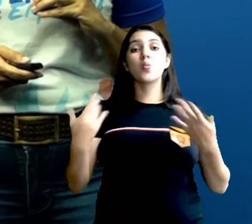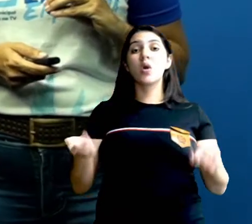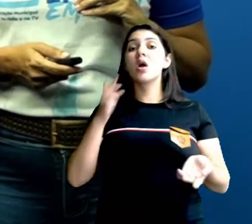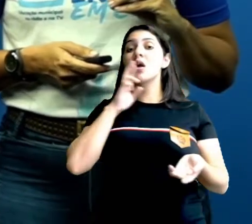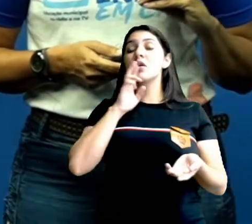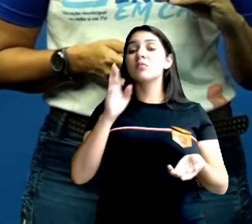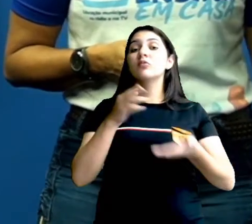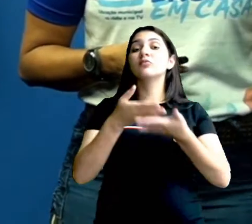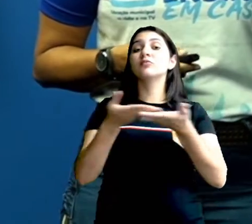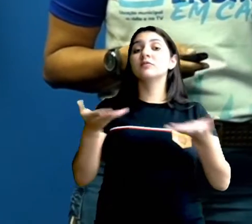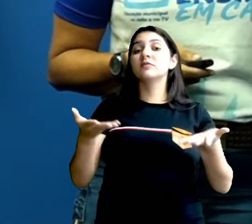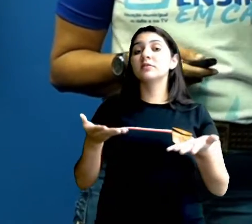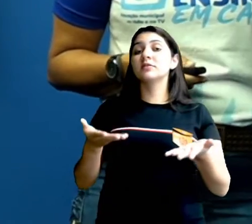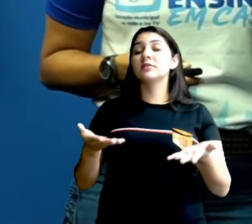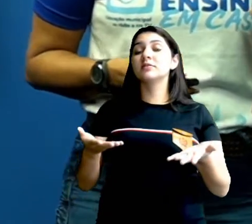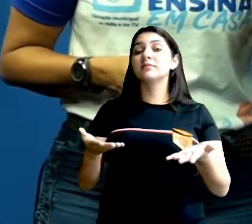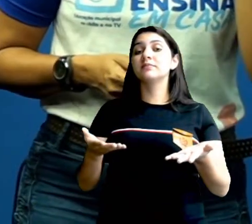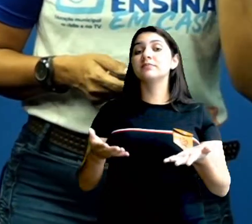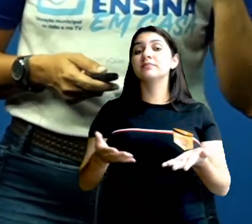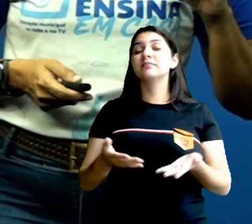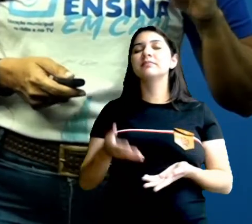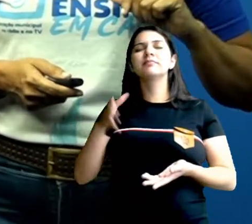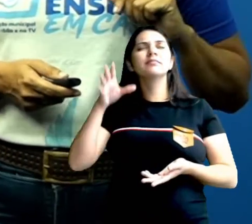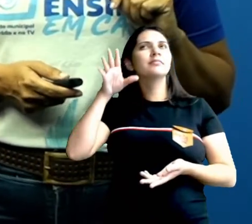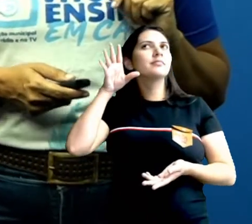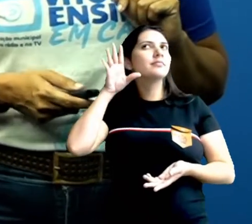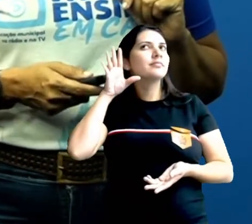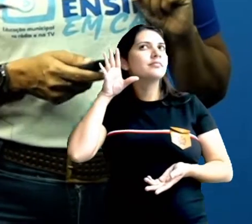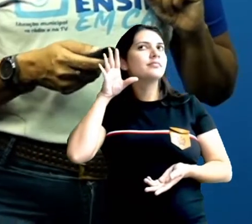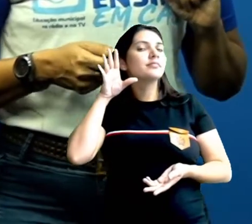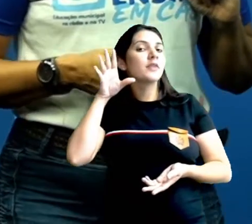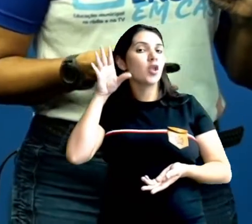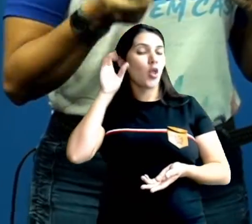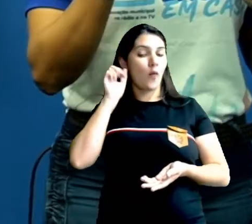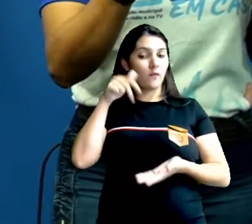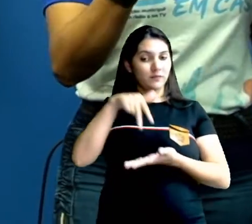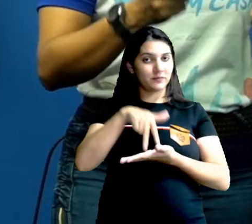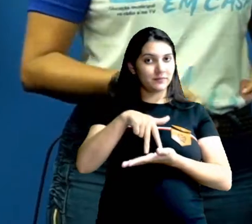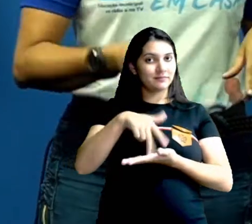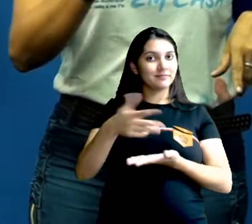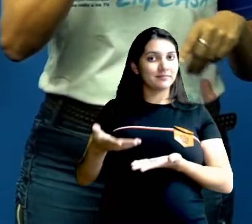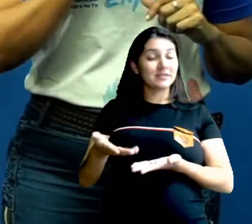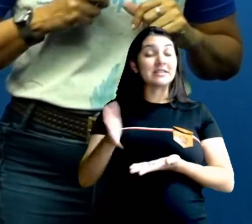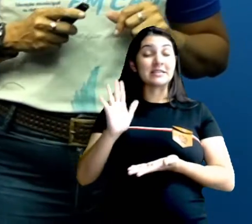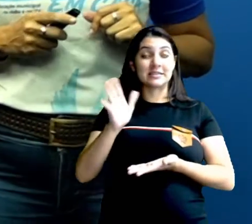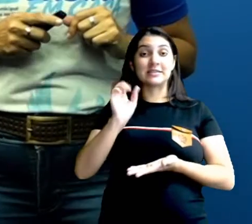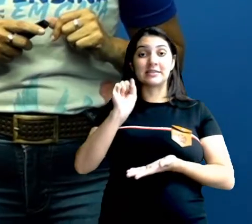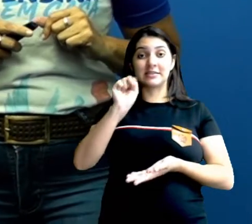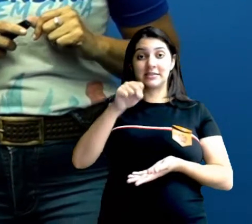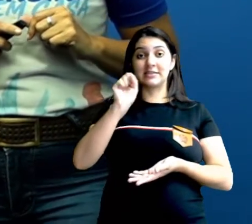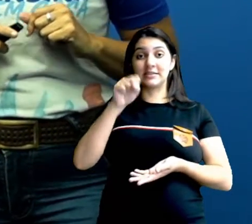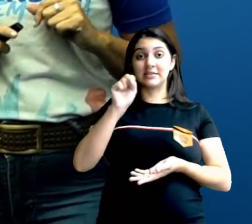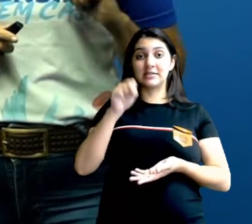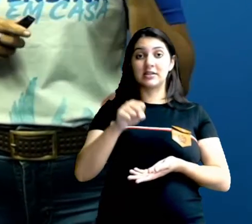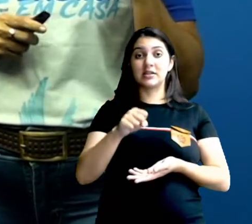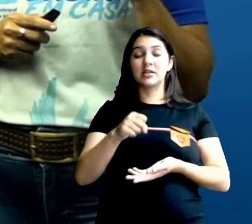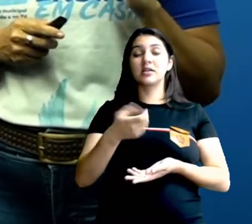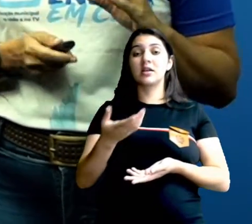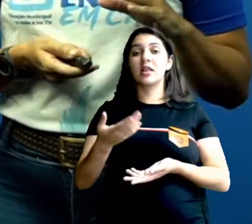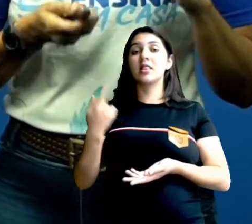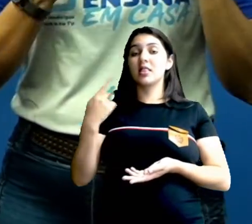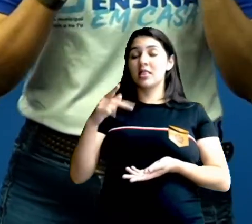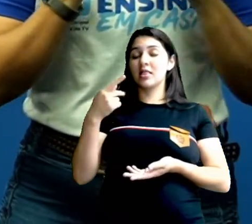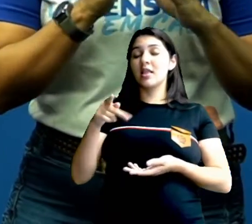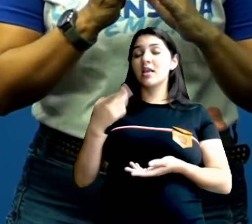de vocês? Qual? Acho que eu estou ouvindo a resposta daqui. É isso mesmo. É